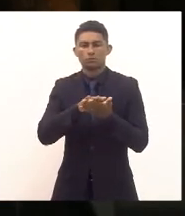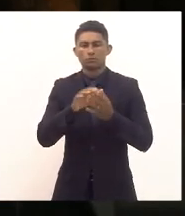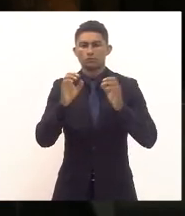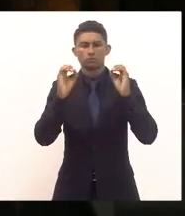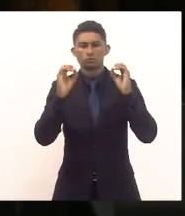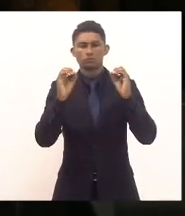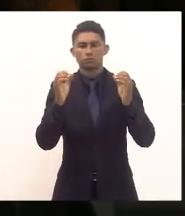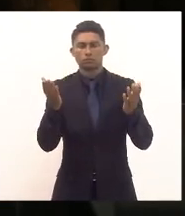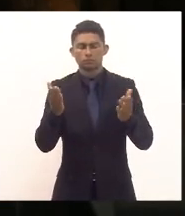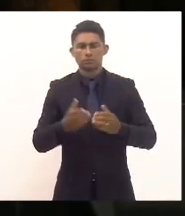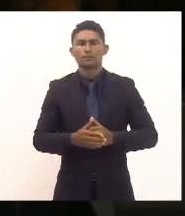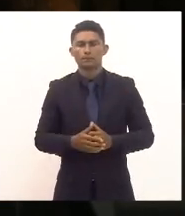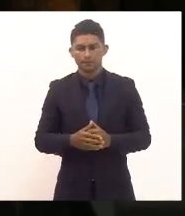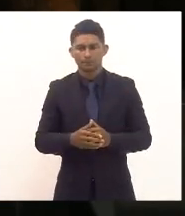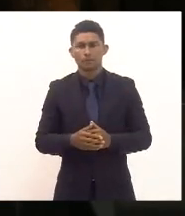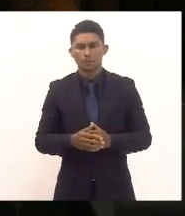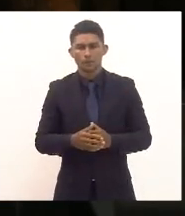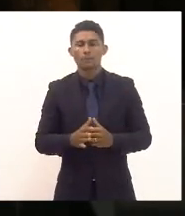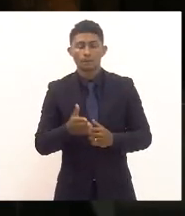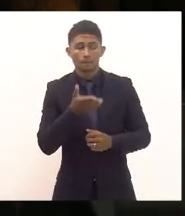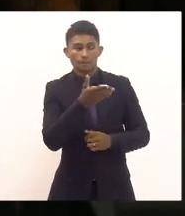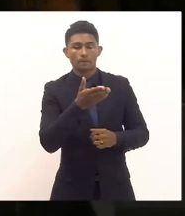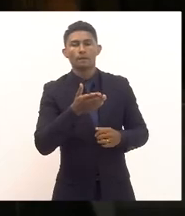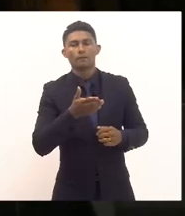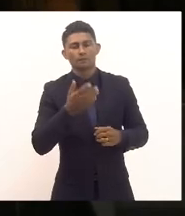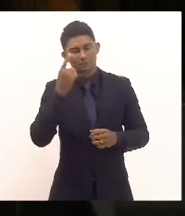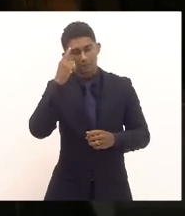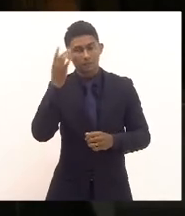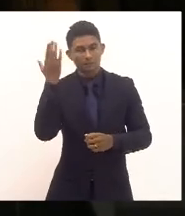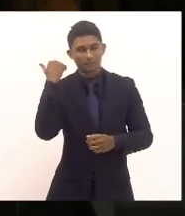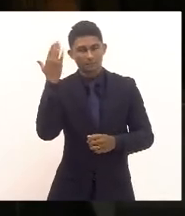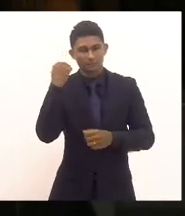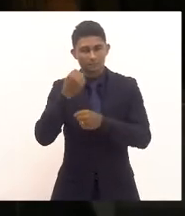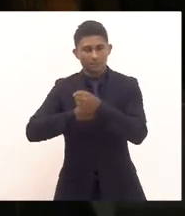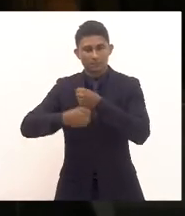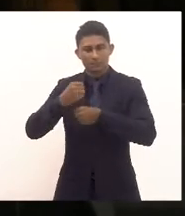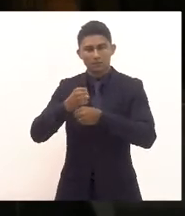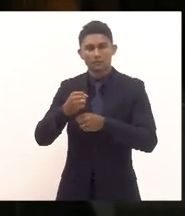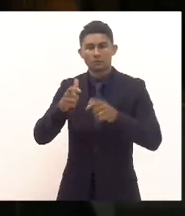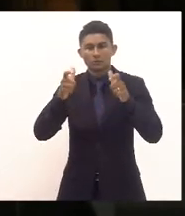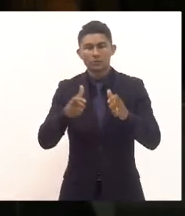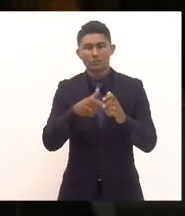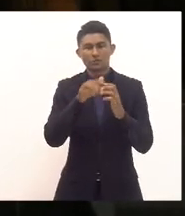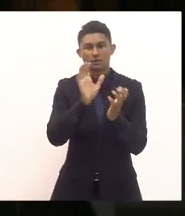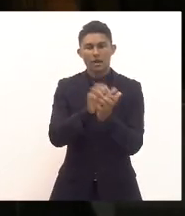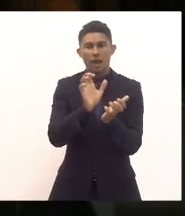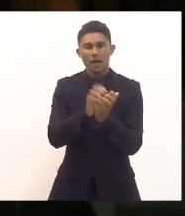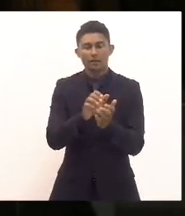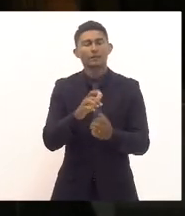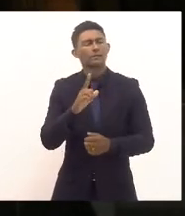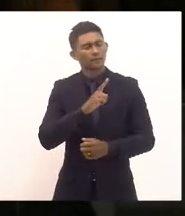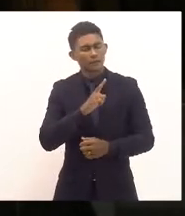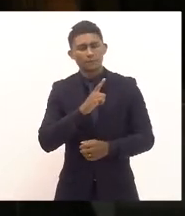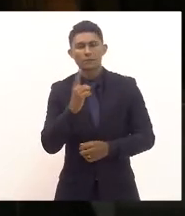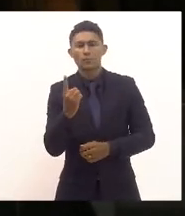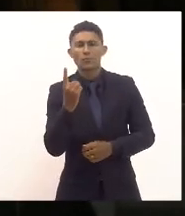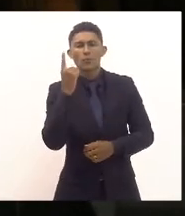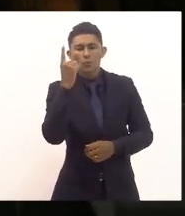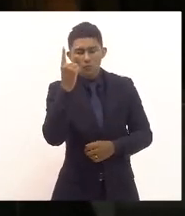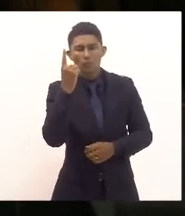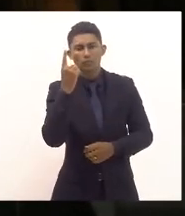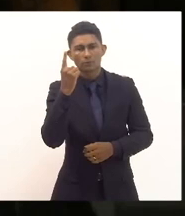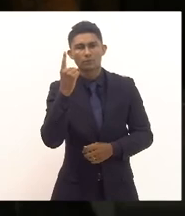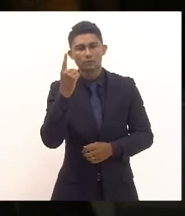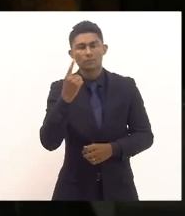se referiu como diferente foi no Jacarezinho onde a útil a única vítima que houve